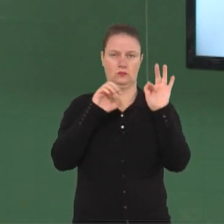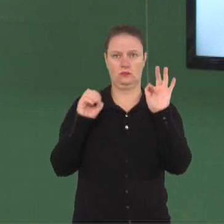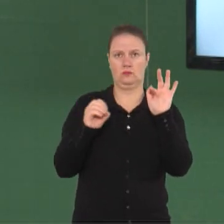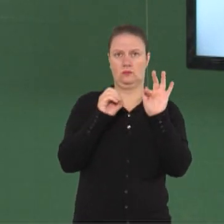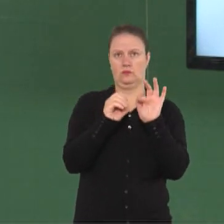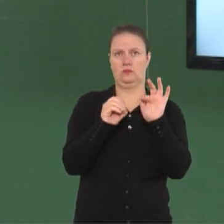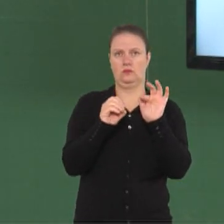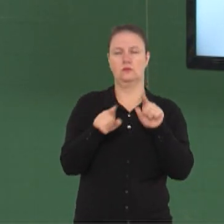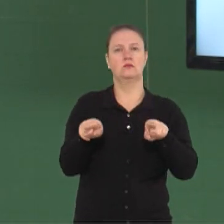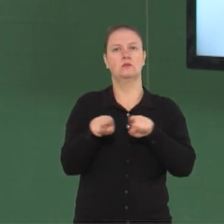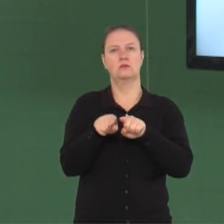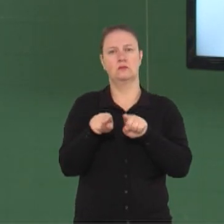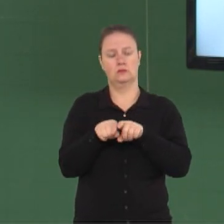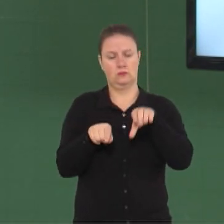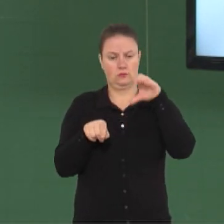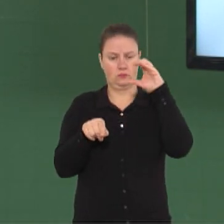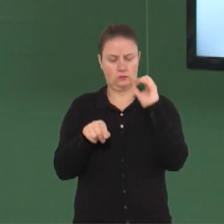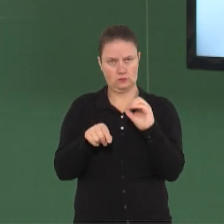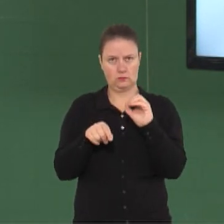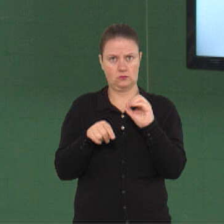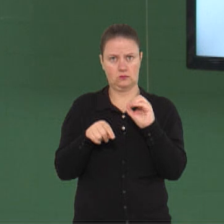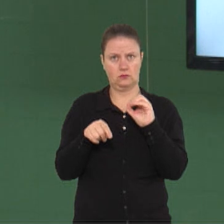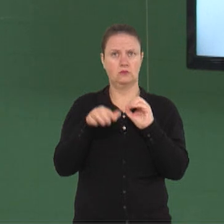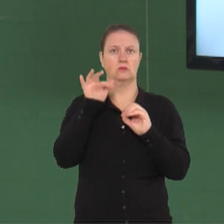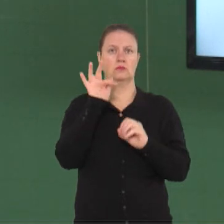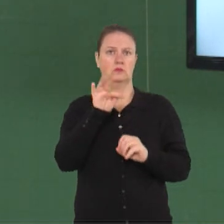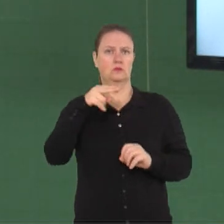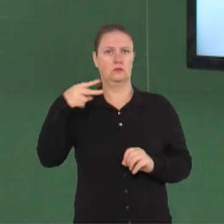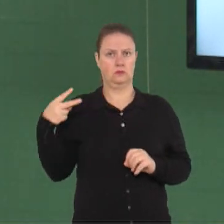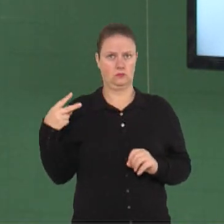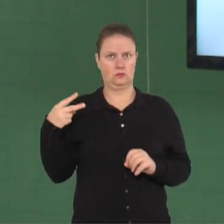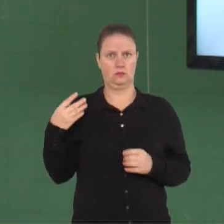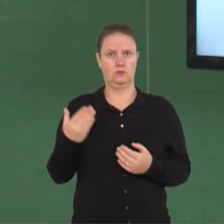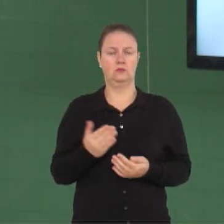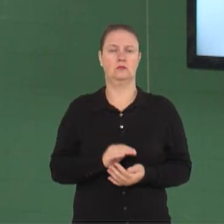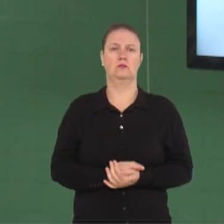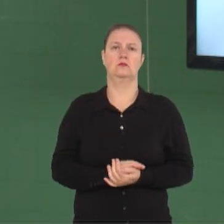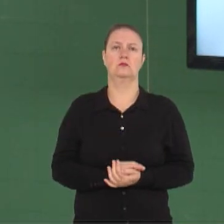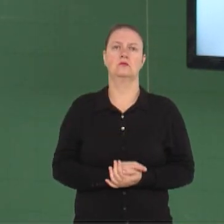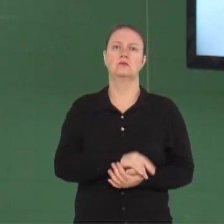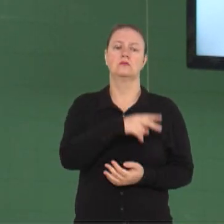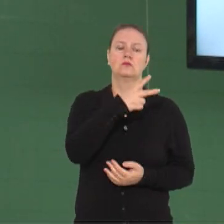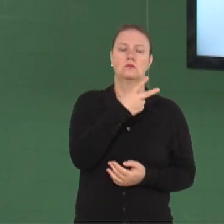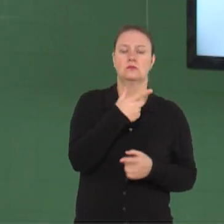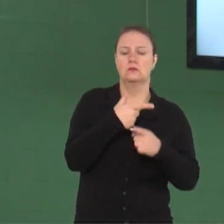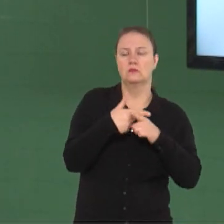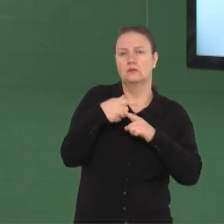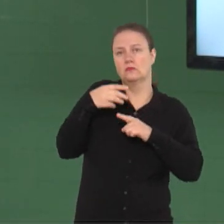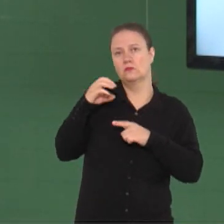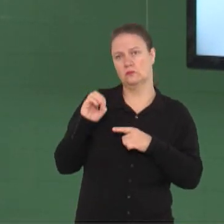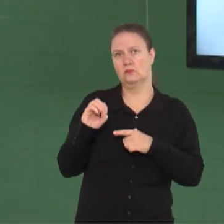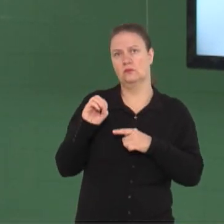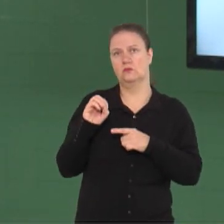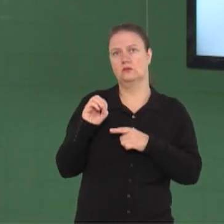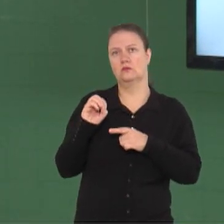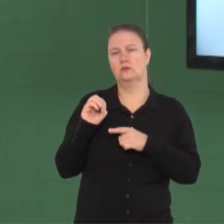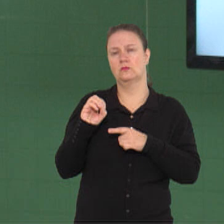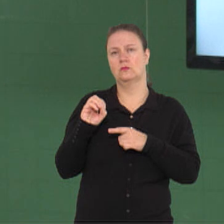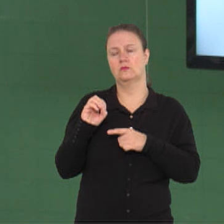também 0 para f de 2. Ou seja, 2 vezes 0, que é o valor da f de